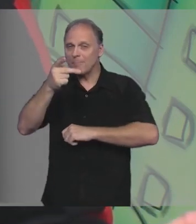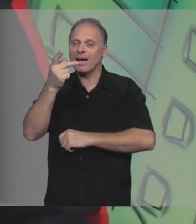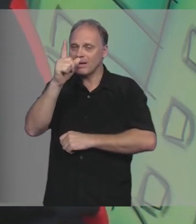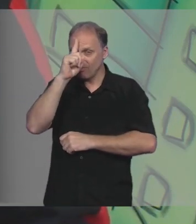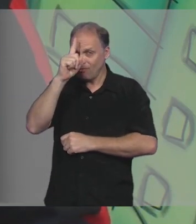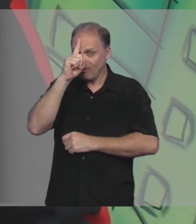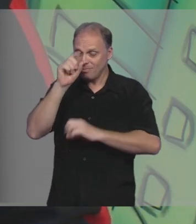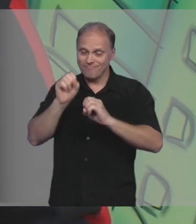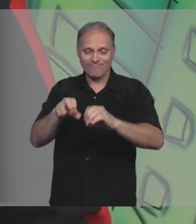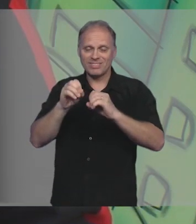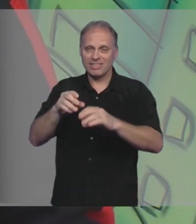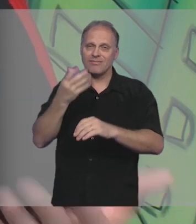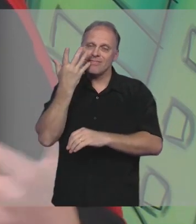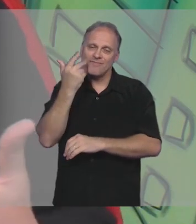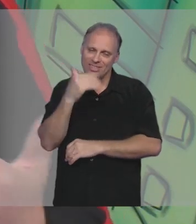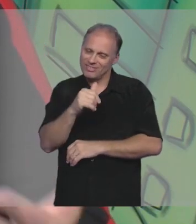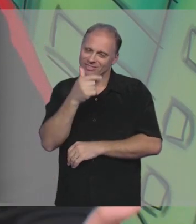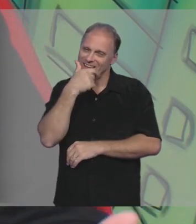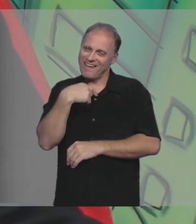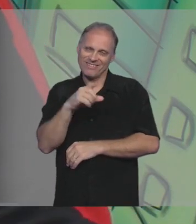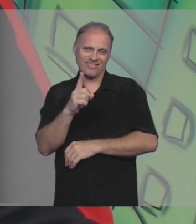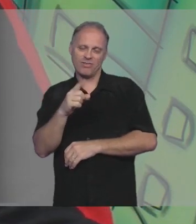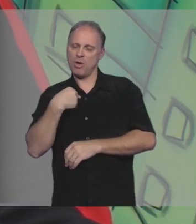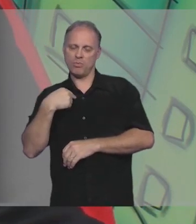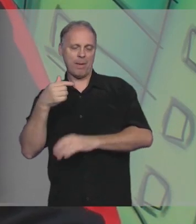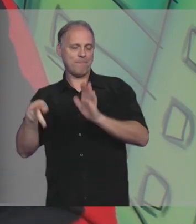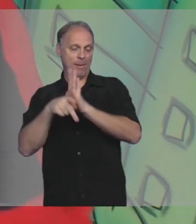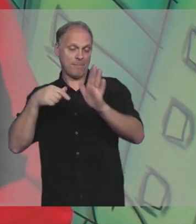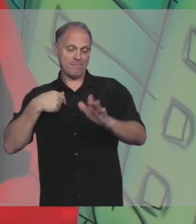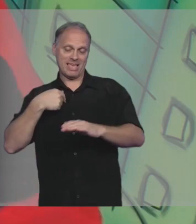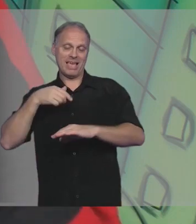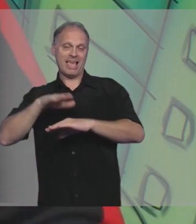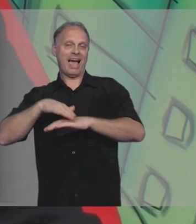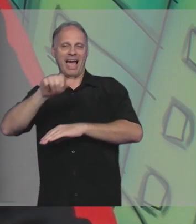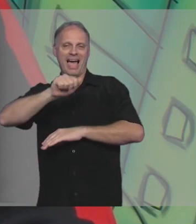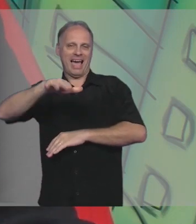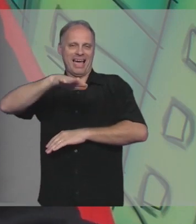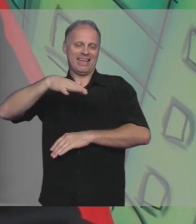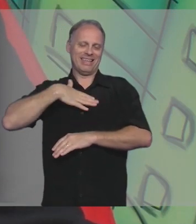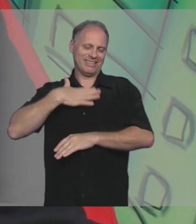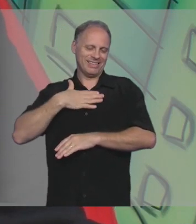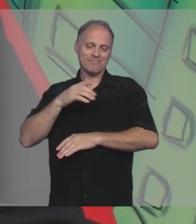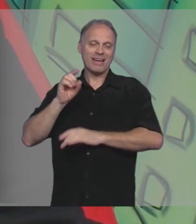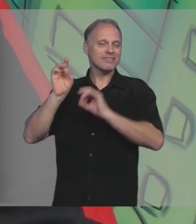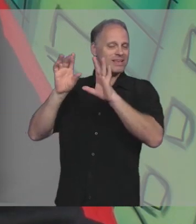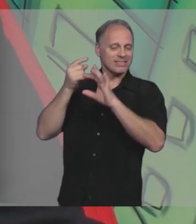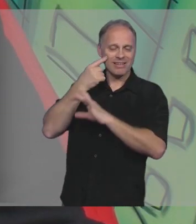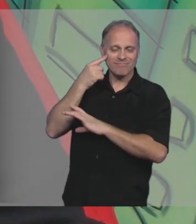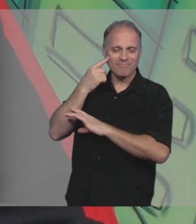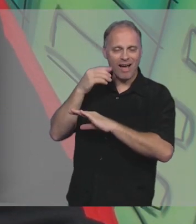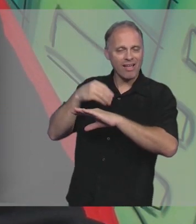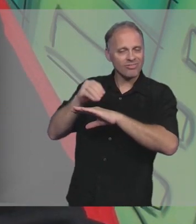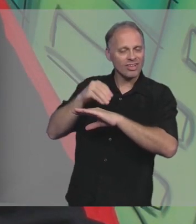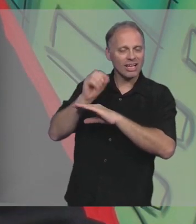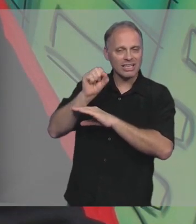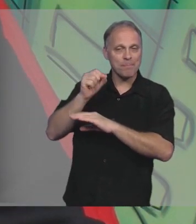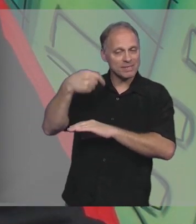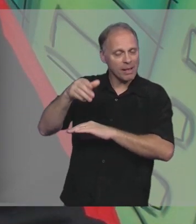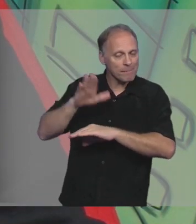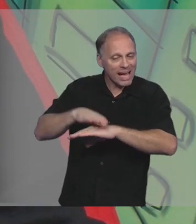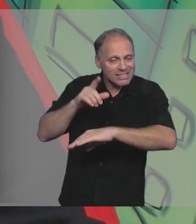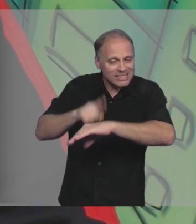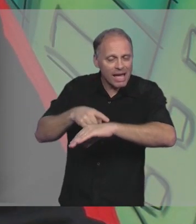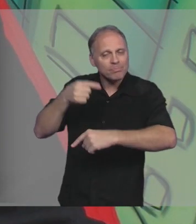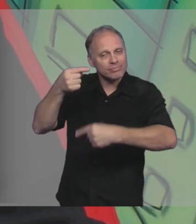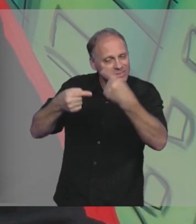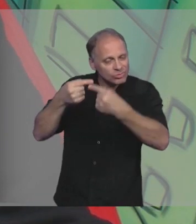ensino fundamental infantil. Eu não sou dessa área, mas os especialistas alertam que isso mereceria mais amadurecimento, mais tempo